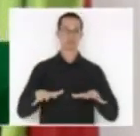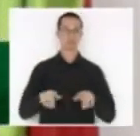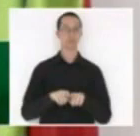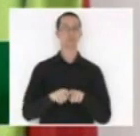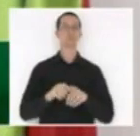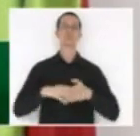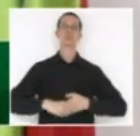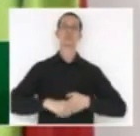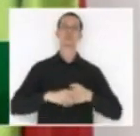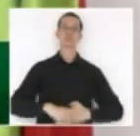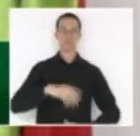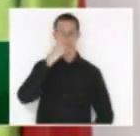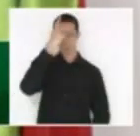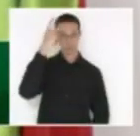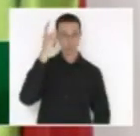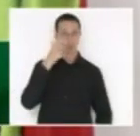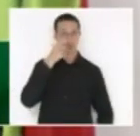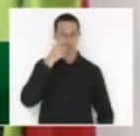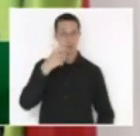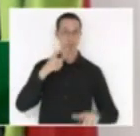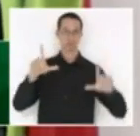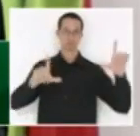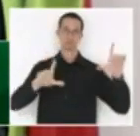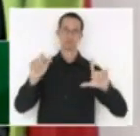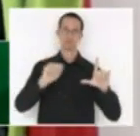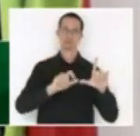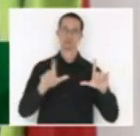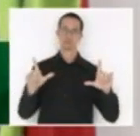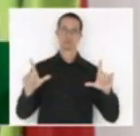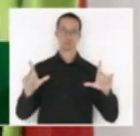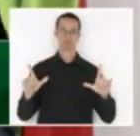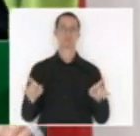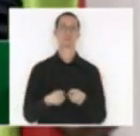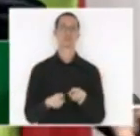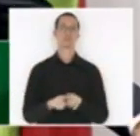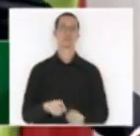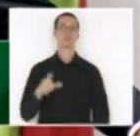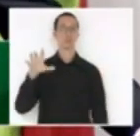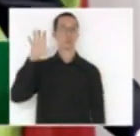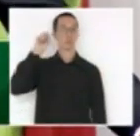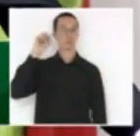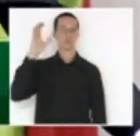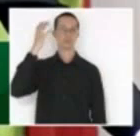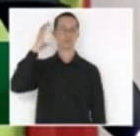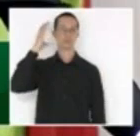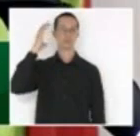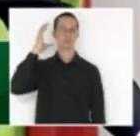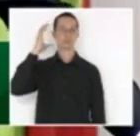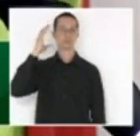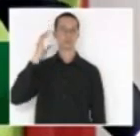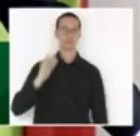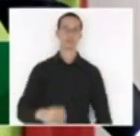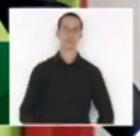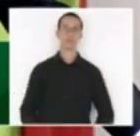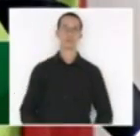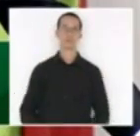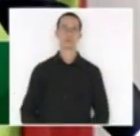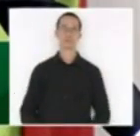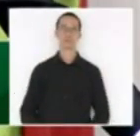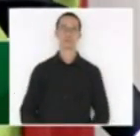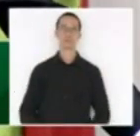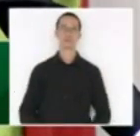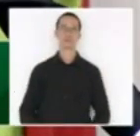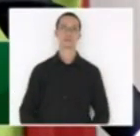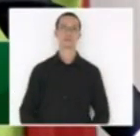assiste pela TV da Assembleia Legislativa, pela Rádio Digital nos ouve, vem. E também aqui